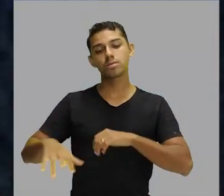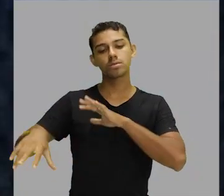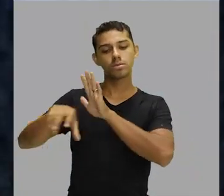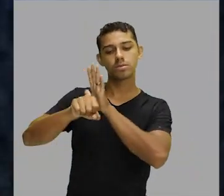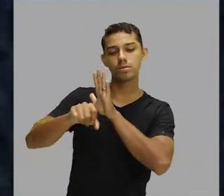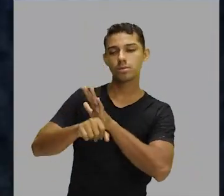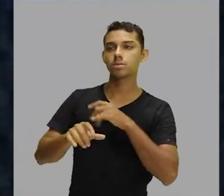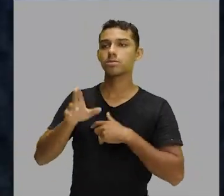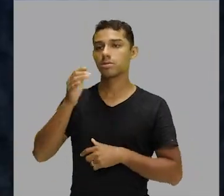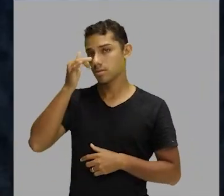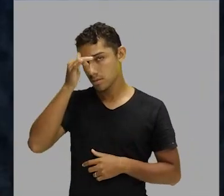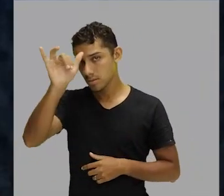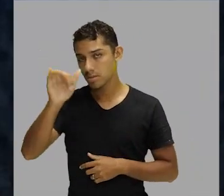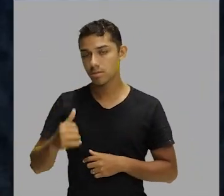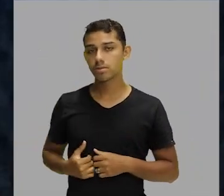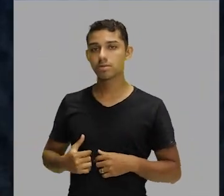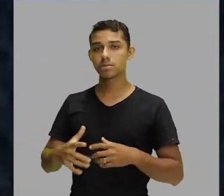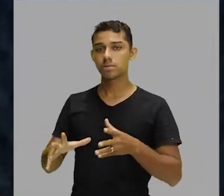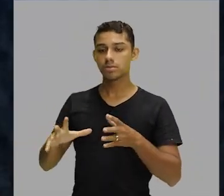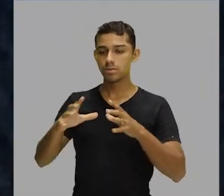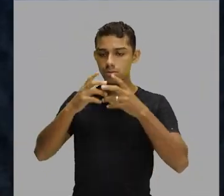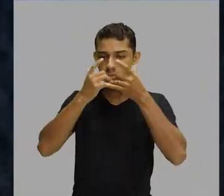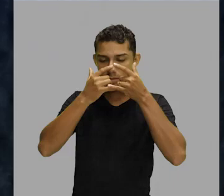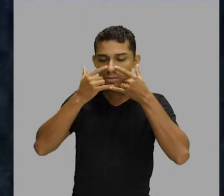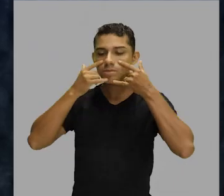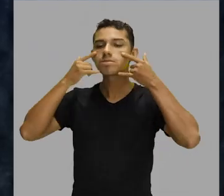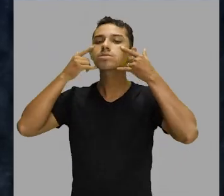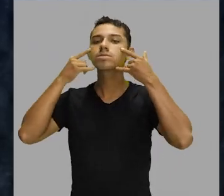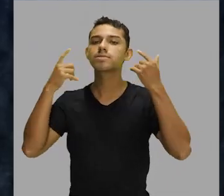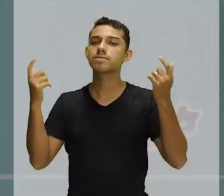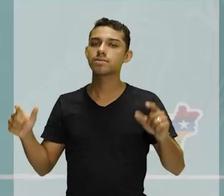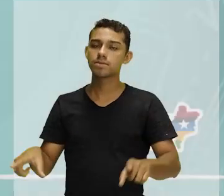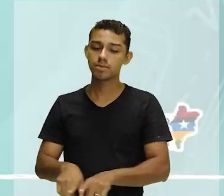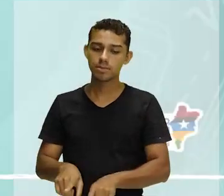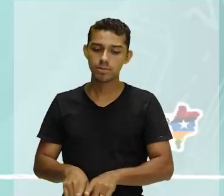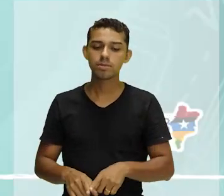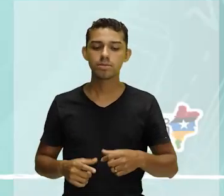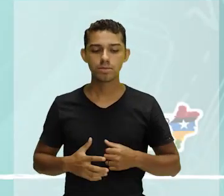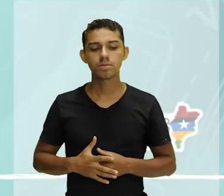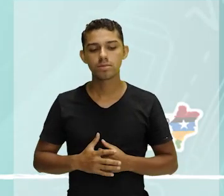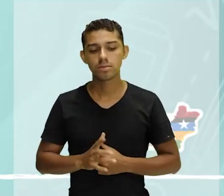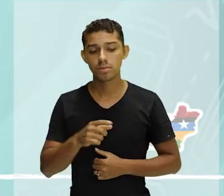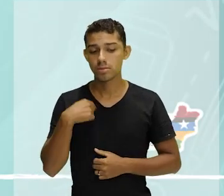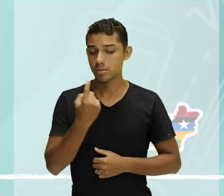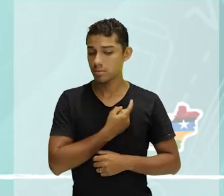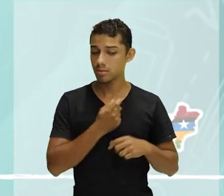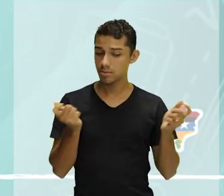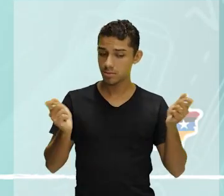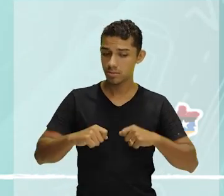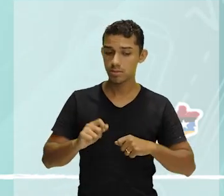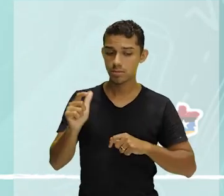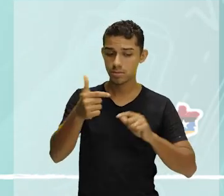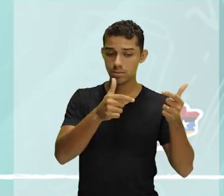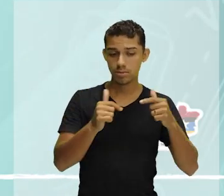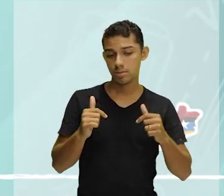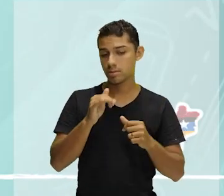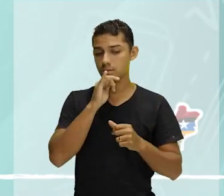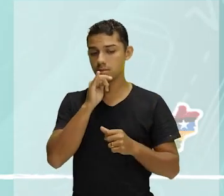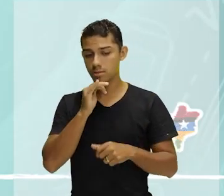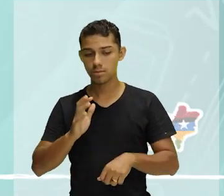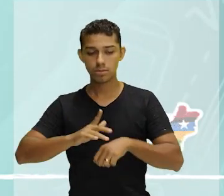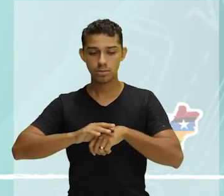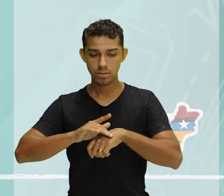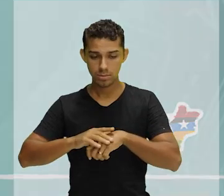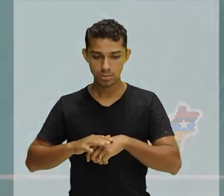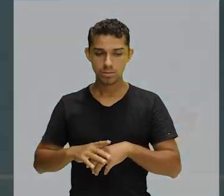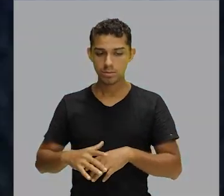né? Evitar a gotícula de saliva, ok? E nós temos outro tipo de doença, como o resfriado,